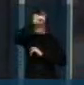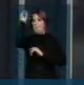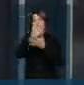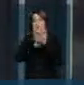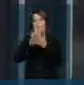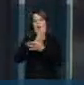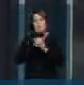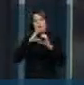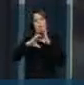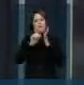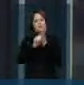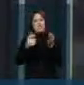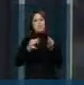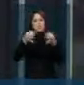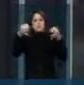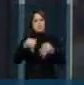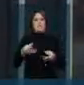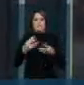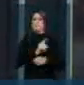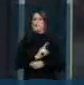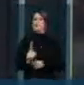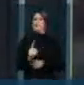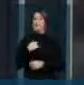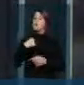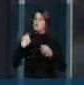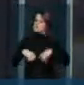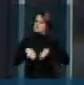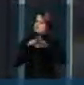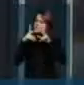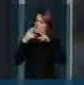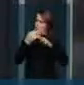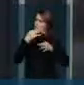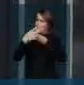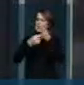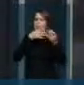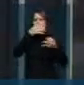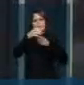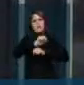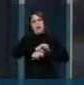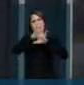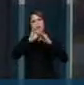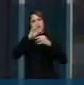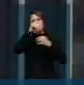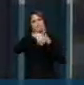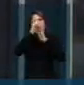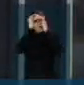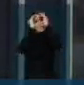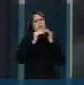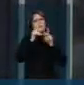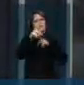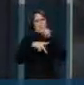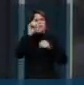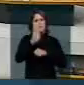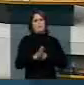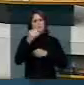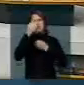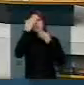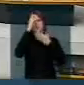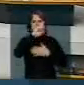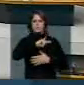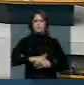nós precisamos exigir essa isenção e que todas as versões sejam dadas com clareza e com respeito ao povo brasileiro. Muito obrigado, senhor